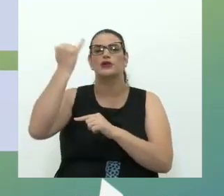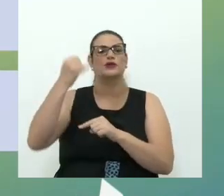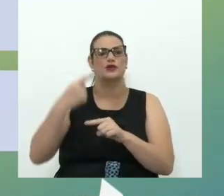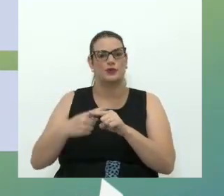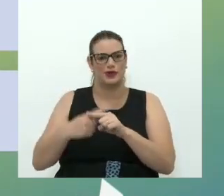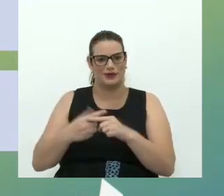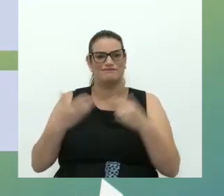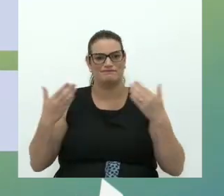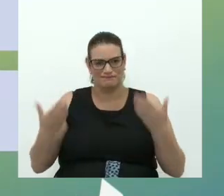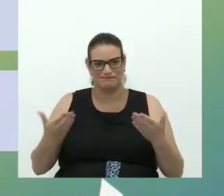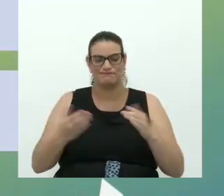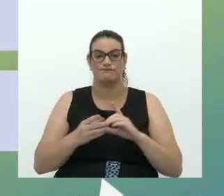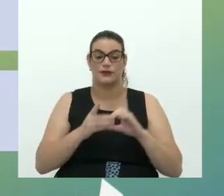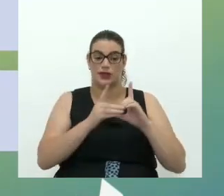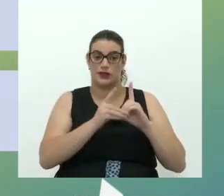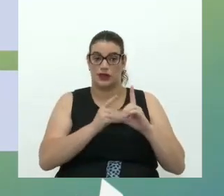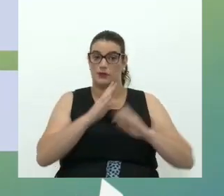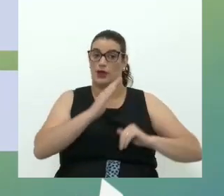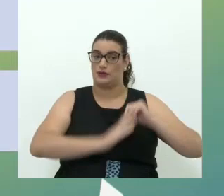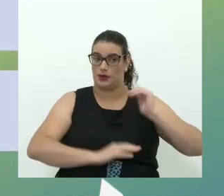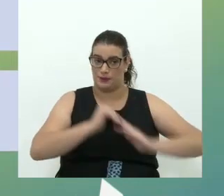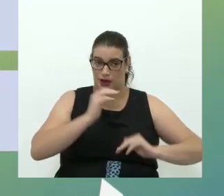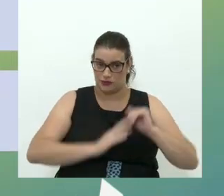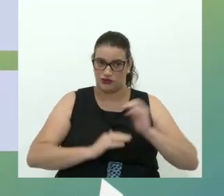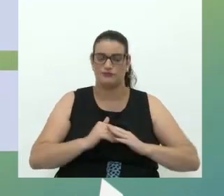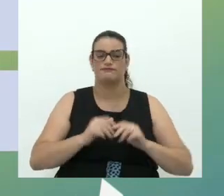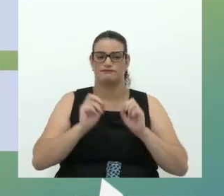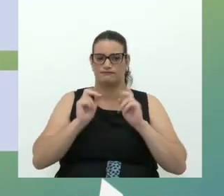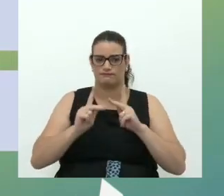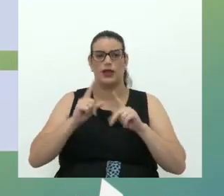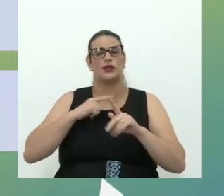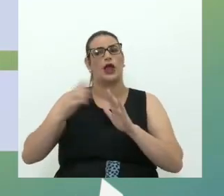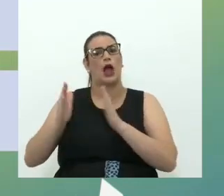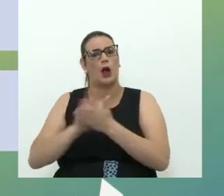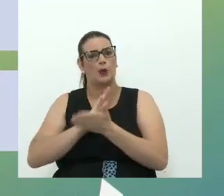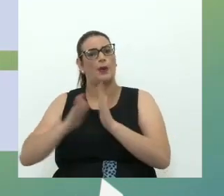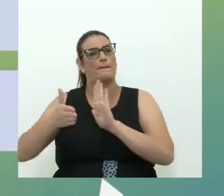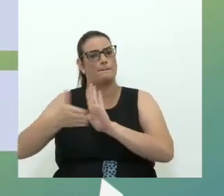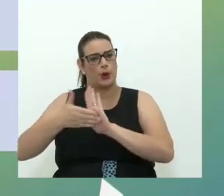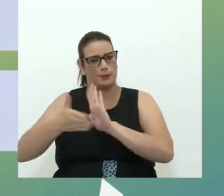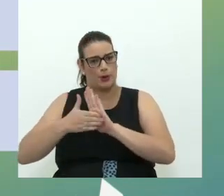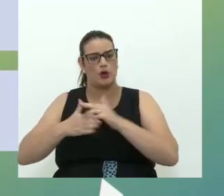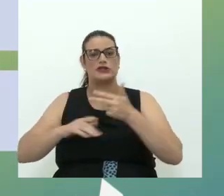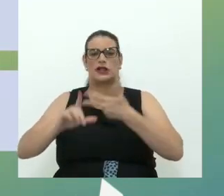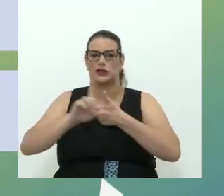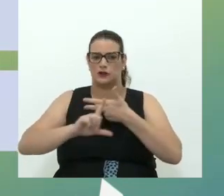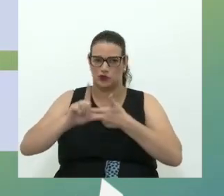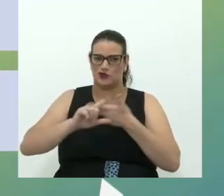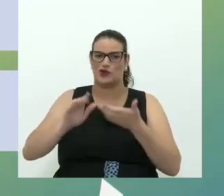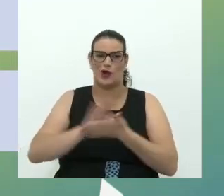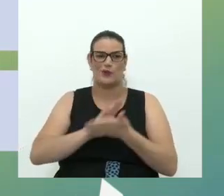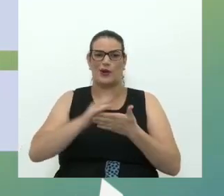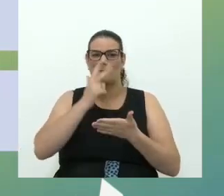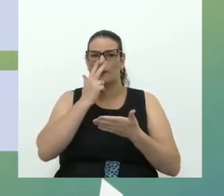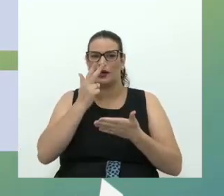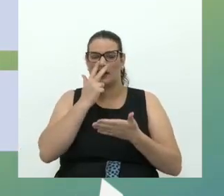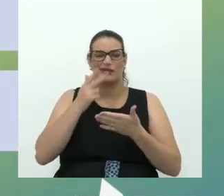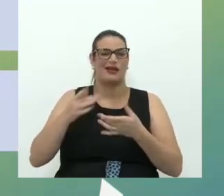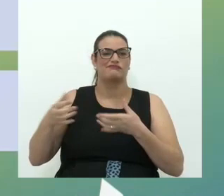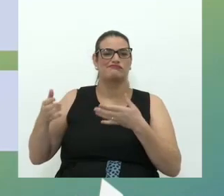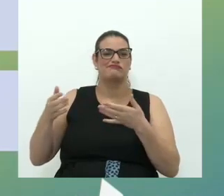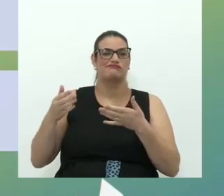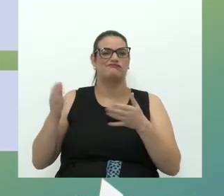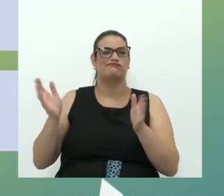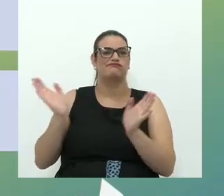prática gente existem Algumas propostas inclusive legislativas que particularmente são meio zumbis lá em Brasília